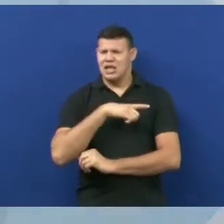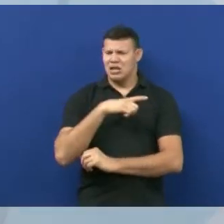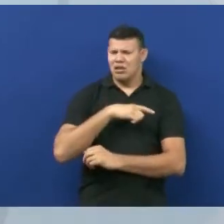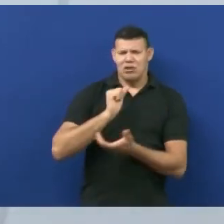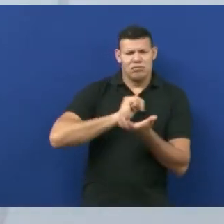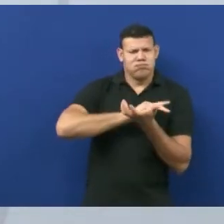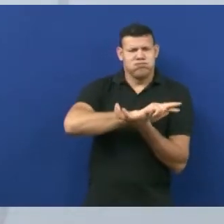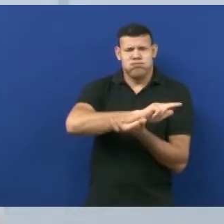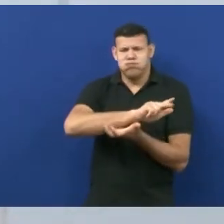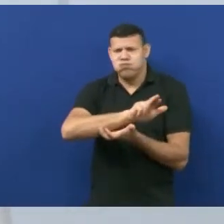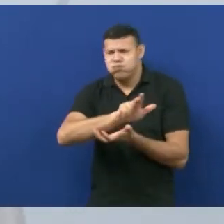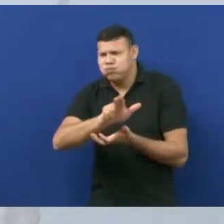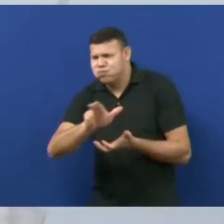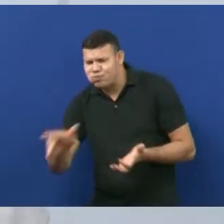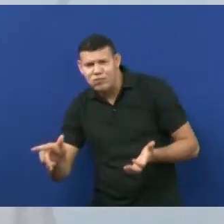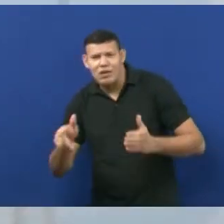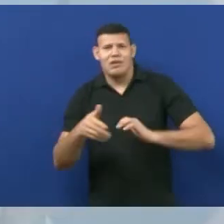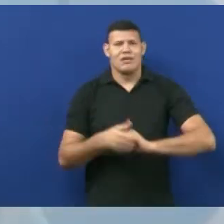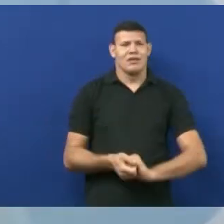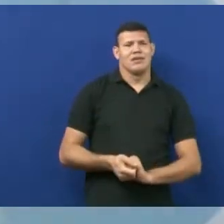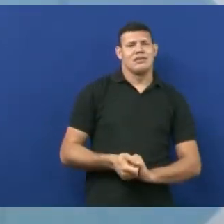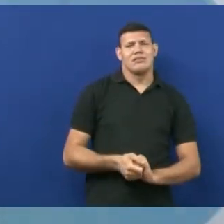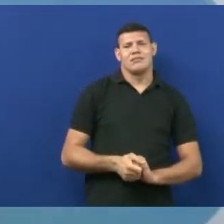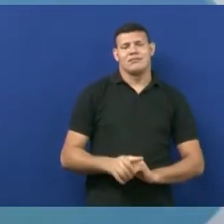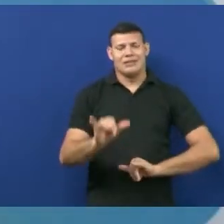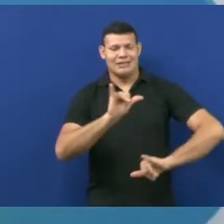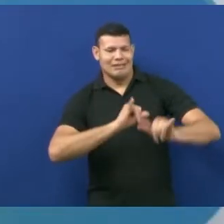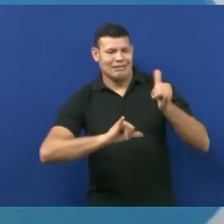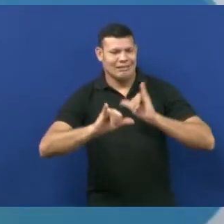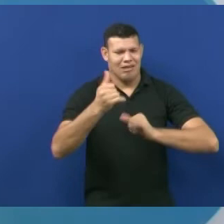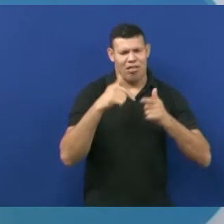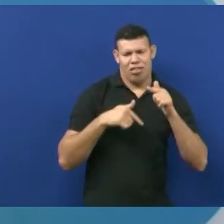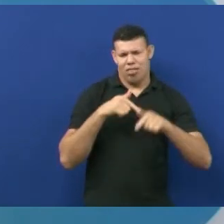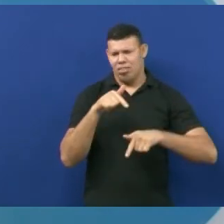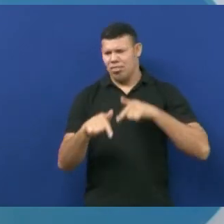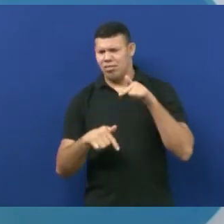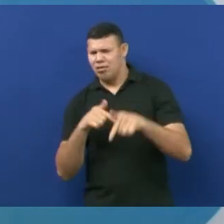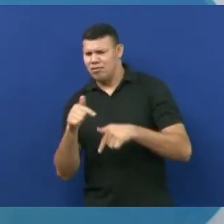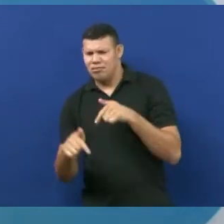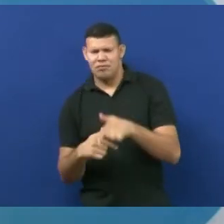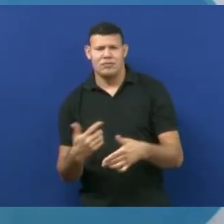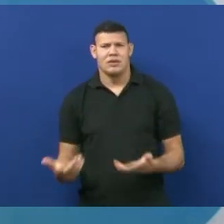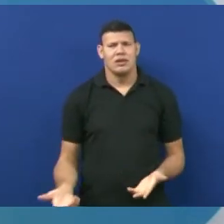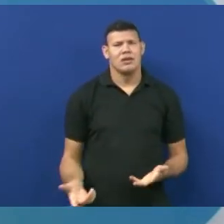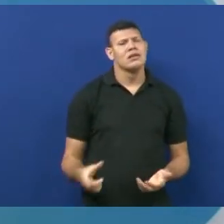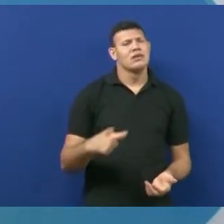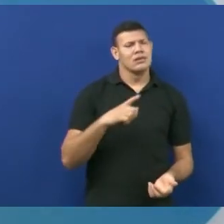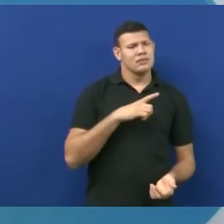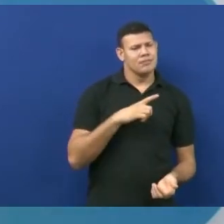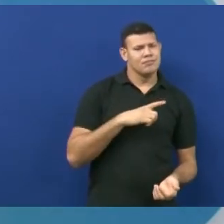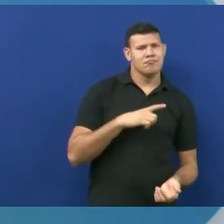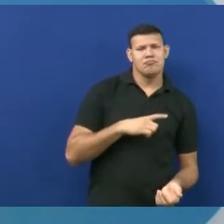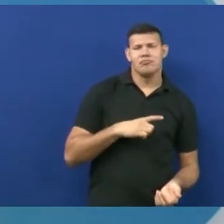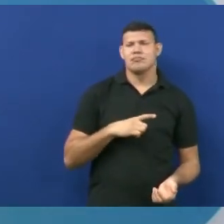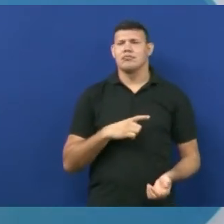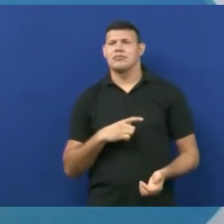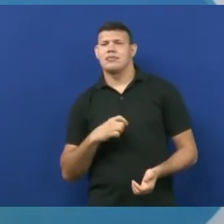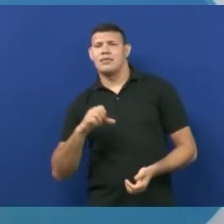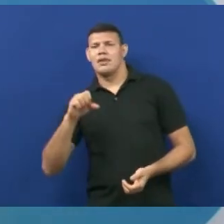que ocorrem no dia a dia. Essas reações químicas, elas podem ocorrer entre